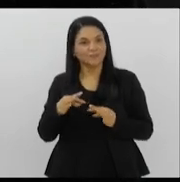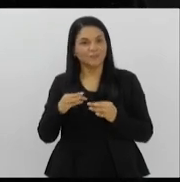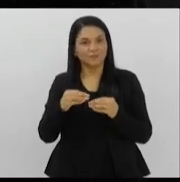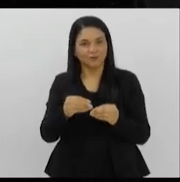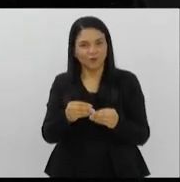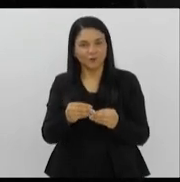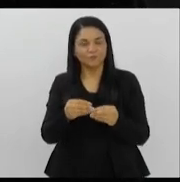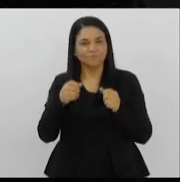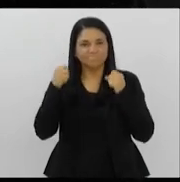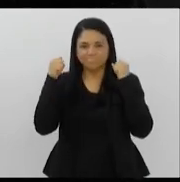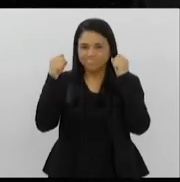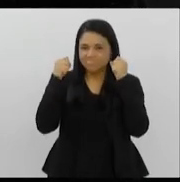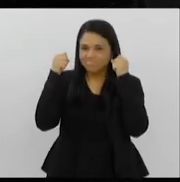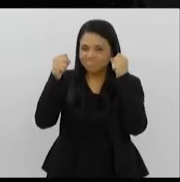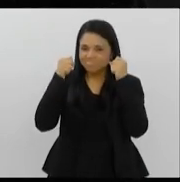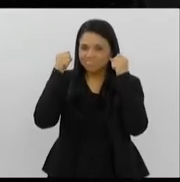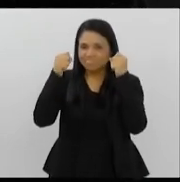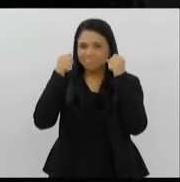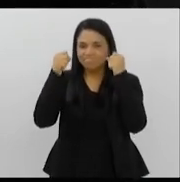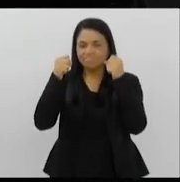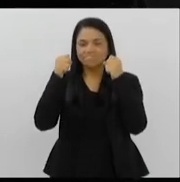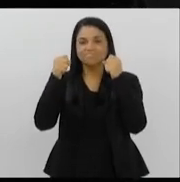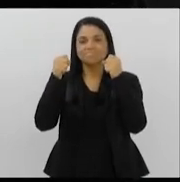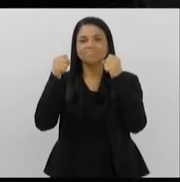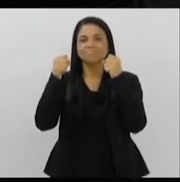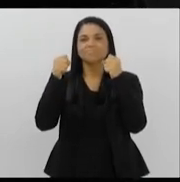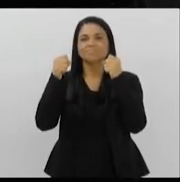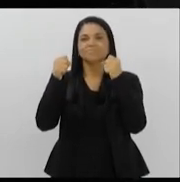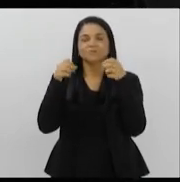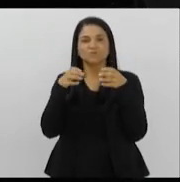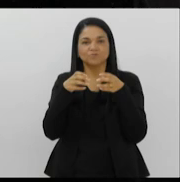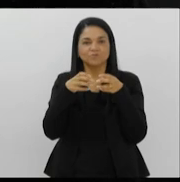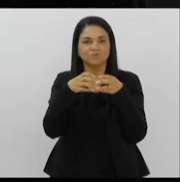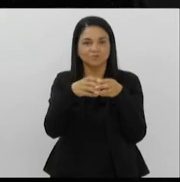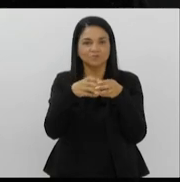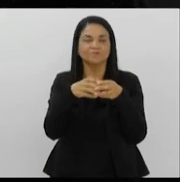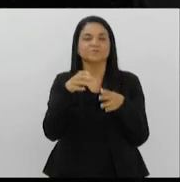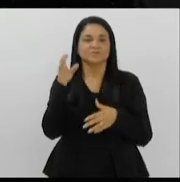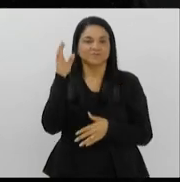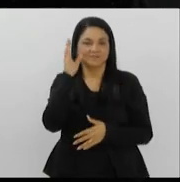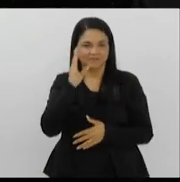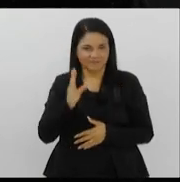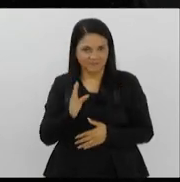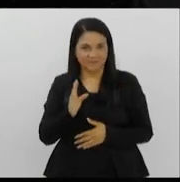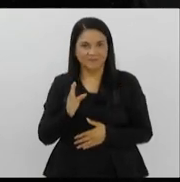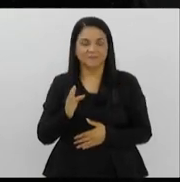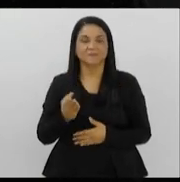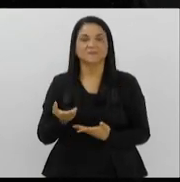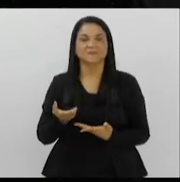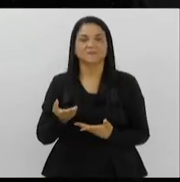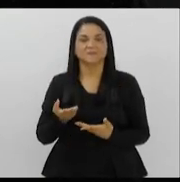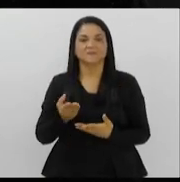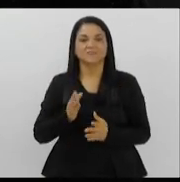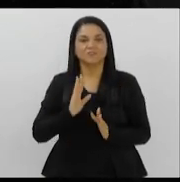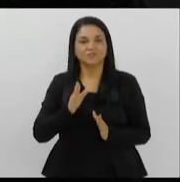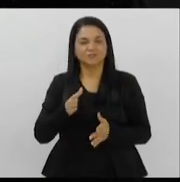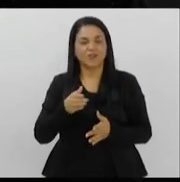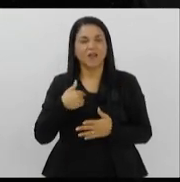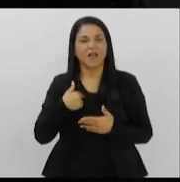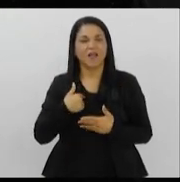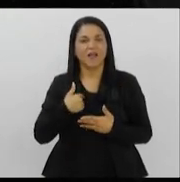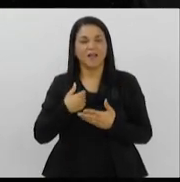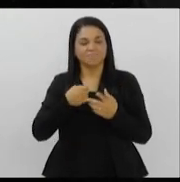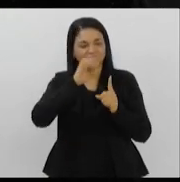a torcer pelo êxito da delegação brasileira, e aqui já prestamos todas